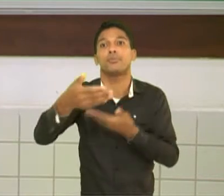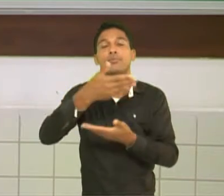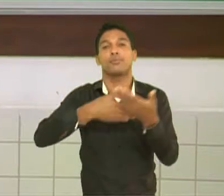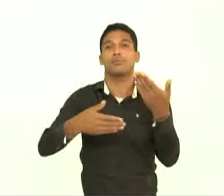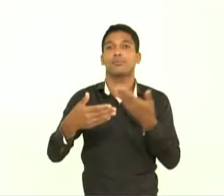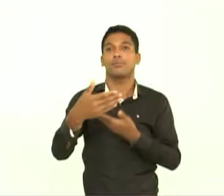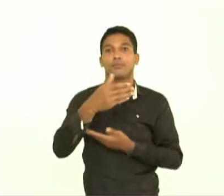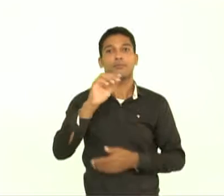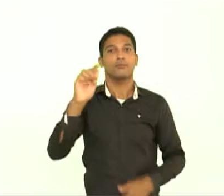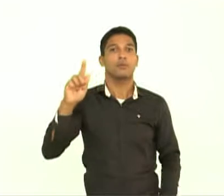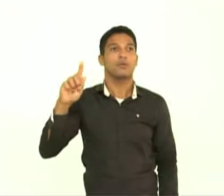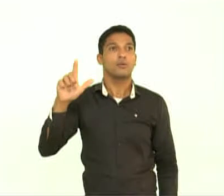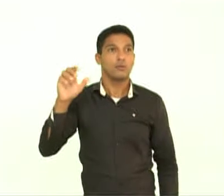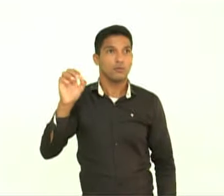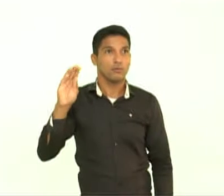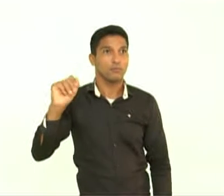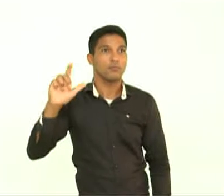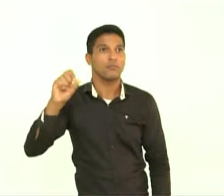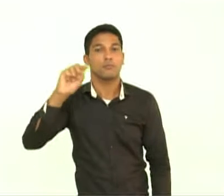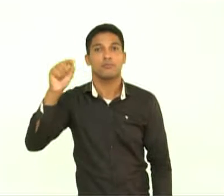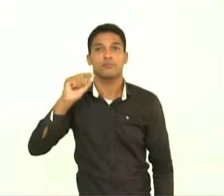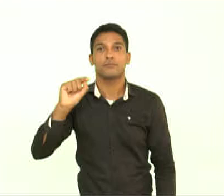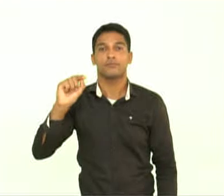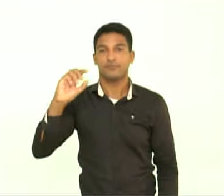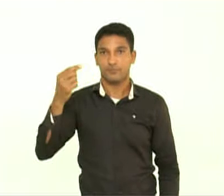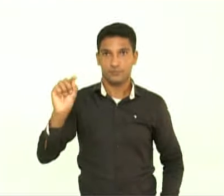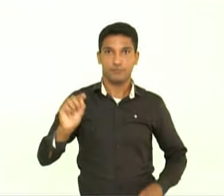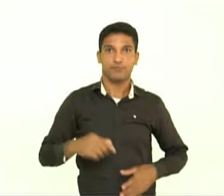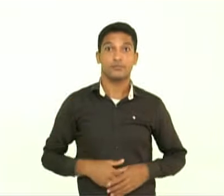Então, a terceira revolução industrial vem